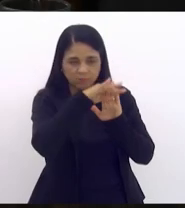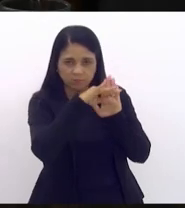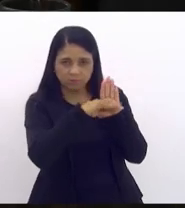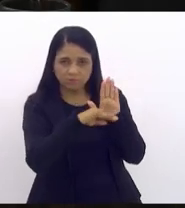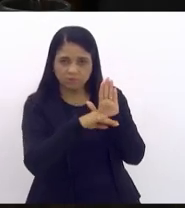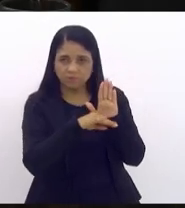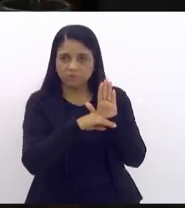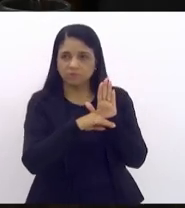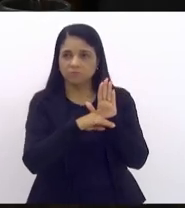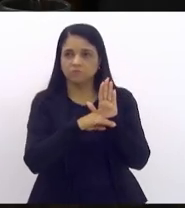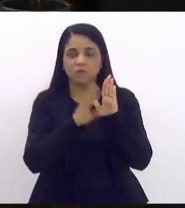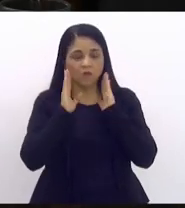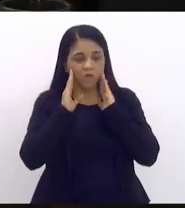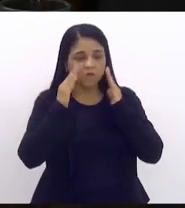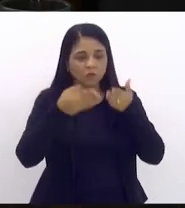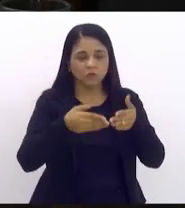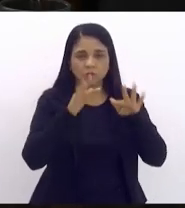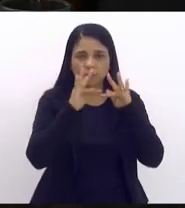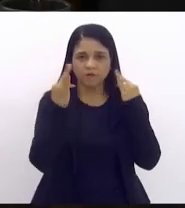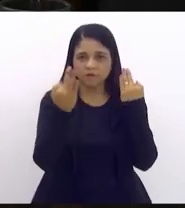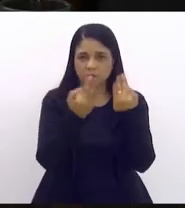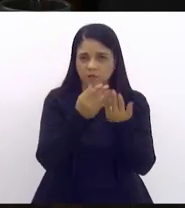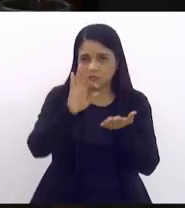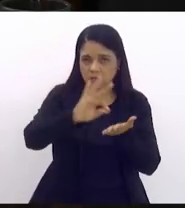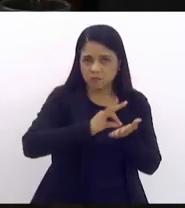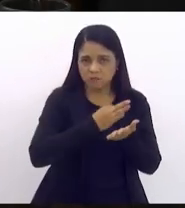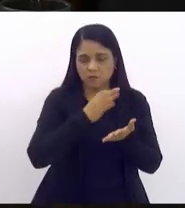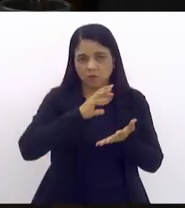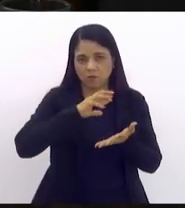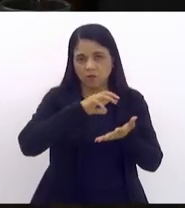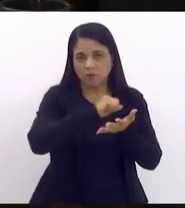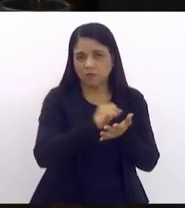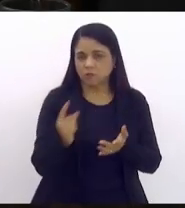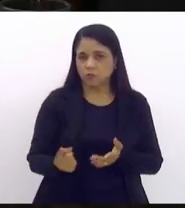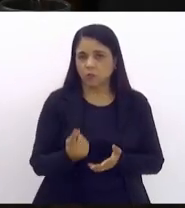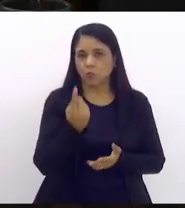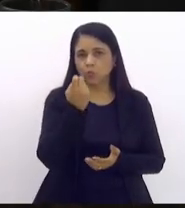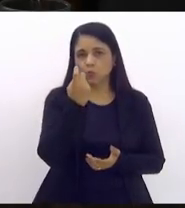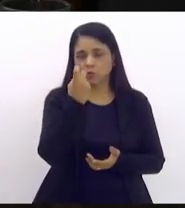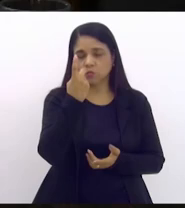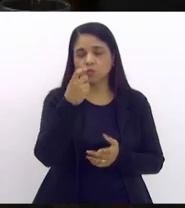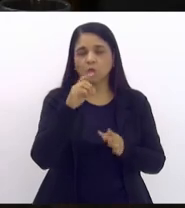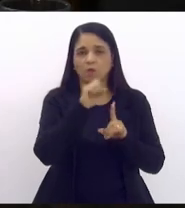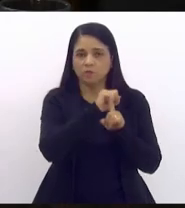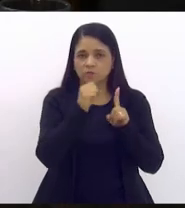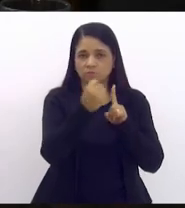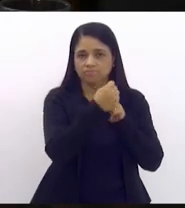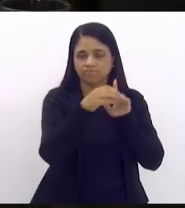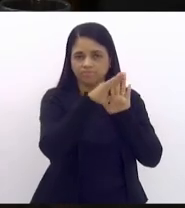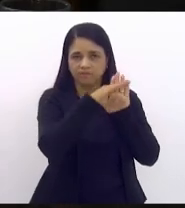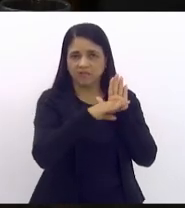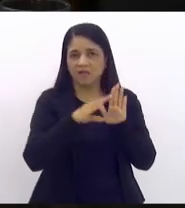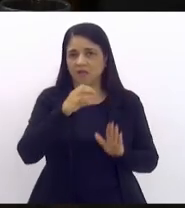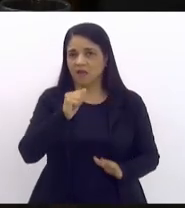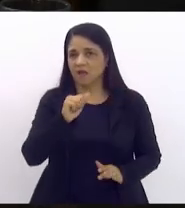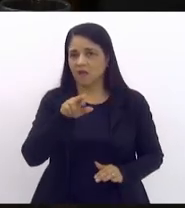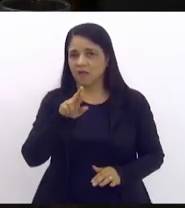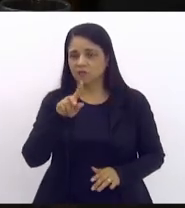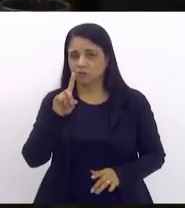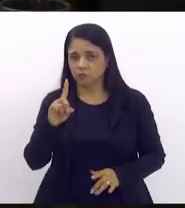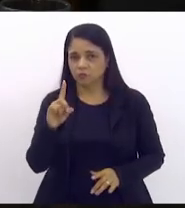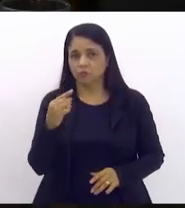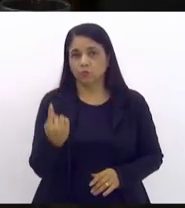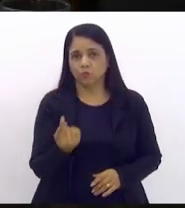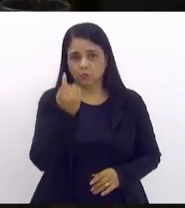Quintais Verdes voltado para famílias inscritas no Cadastro Único para programas sociais Cade Único que mantenham